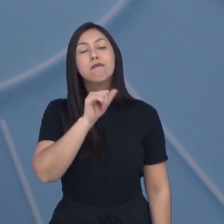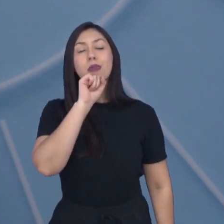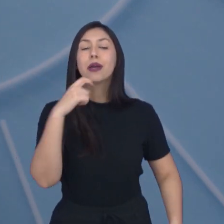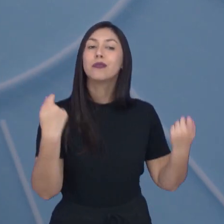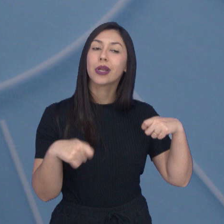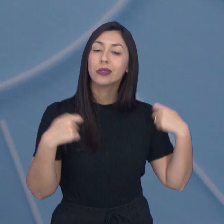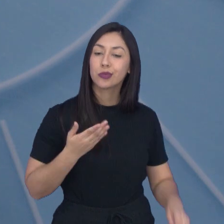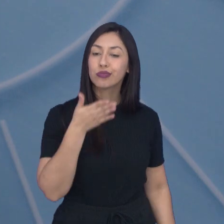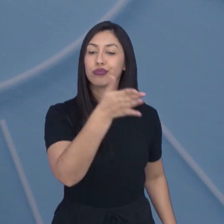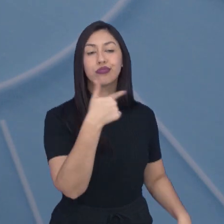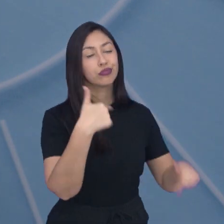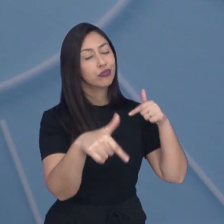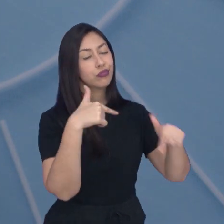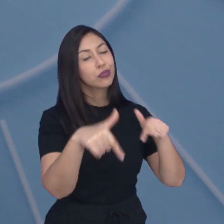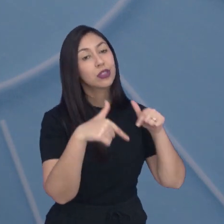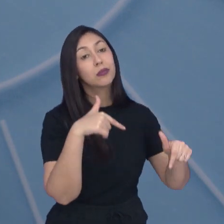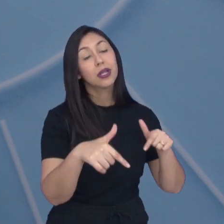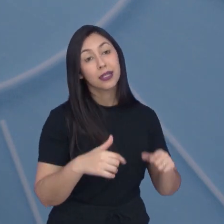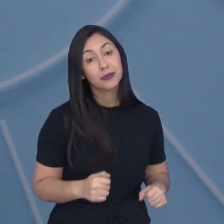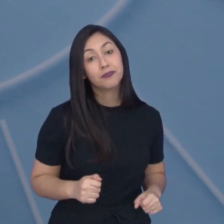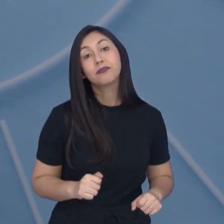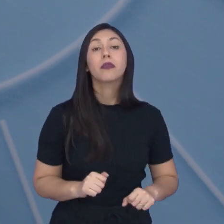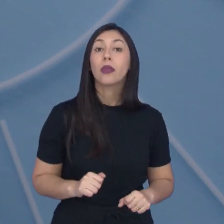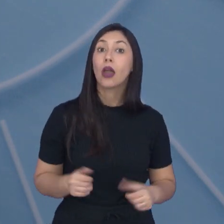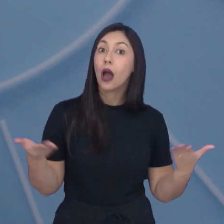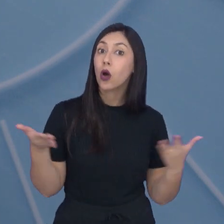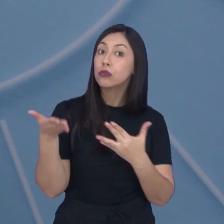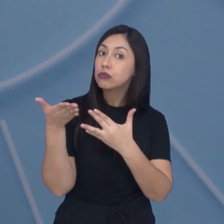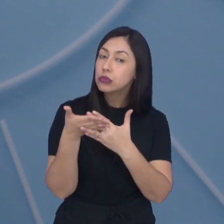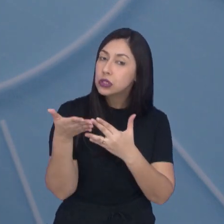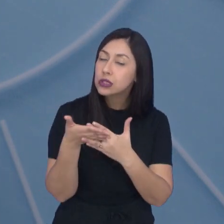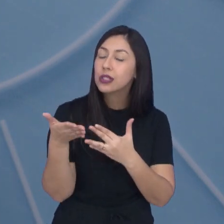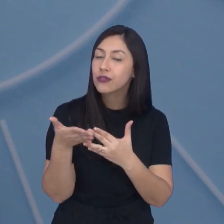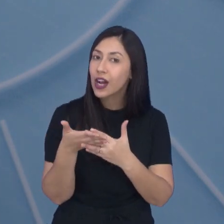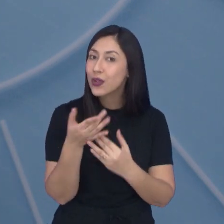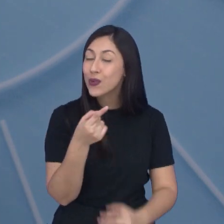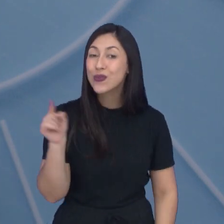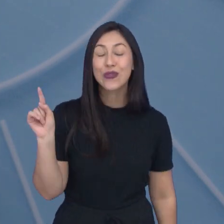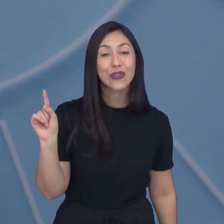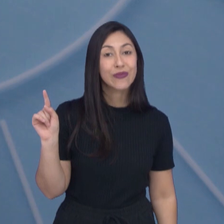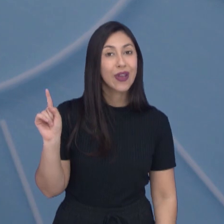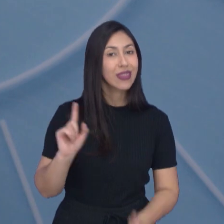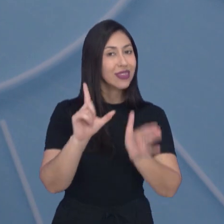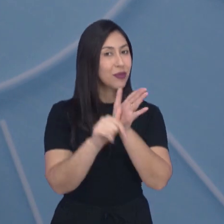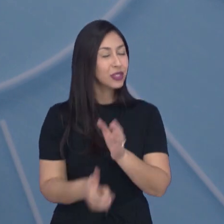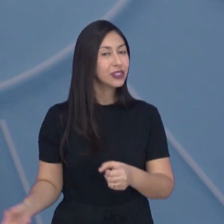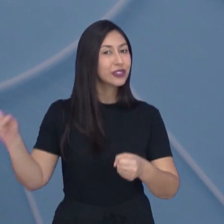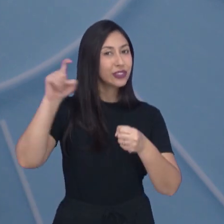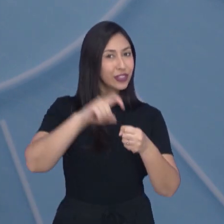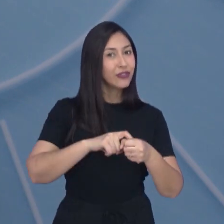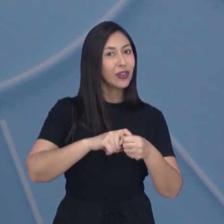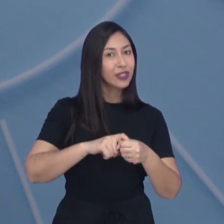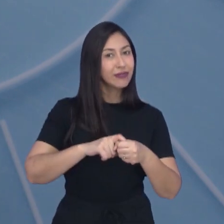não conseguem ficar tanto tempo com as crianças. A gente vai para mais um break, nosso último de hoje, e daqui a pouco a gente retorna